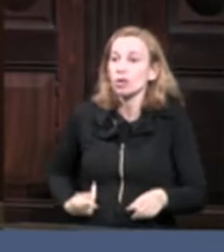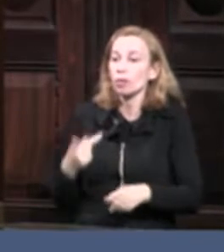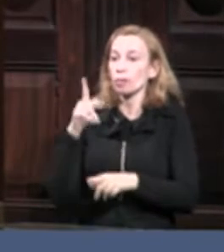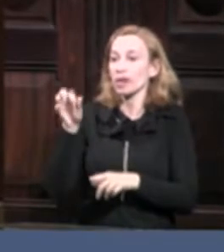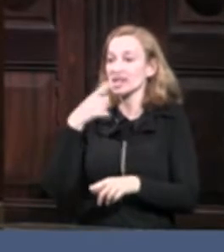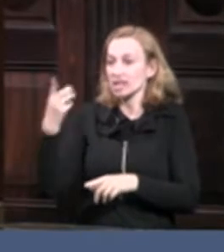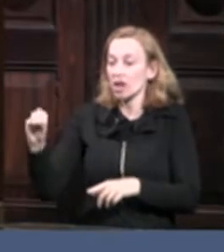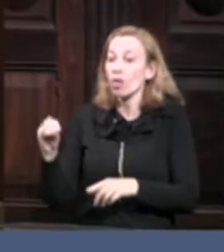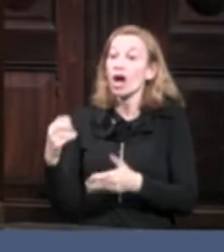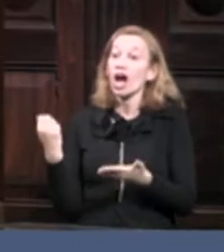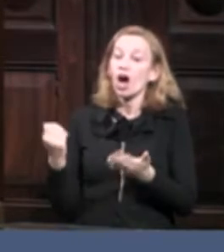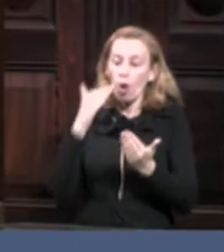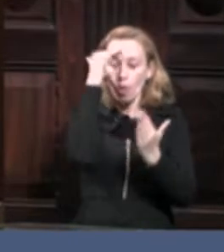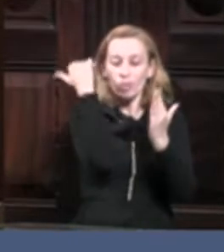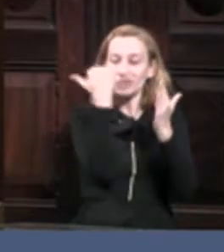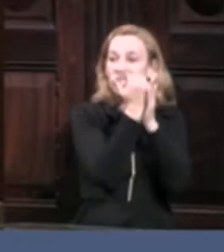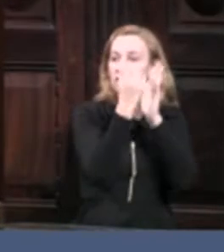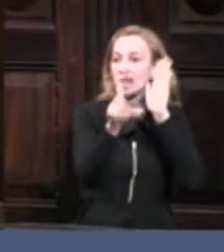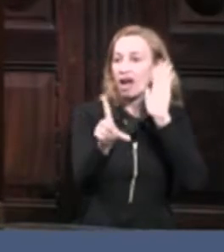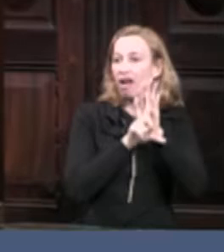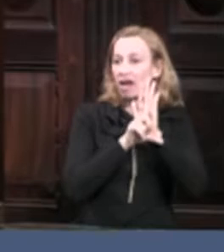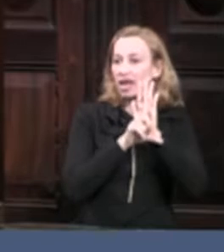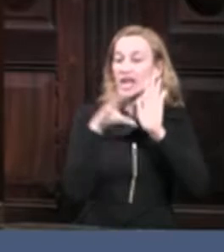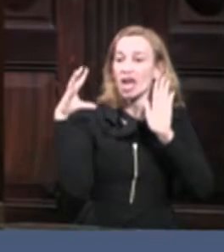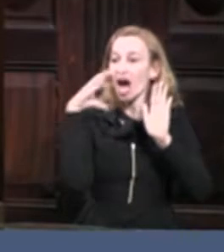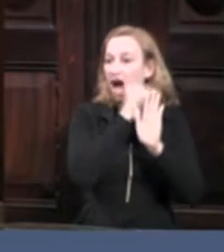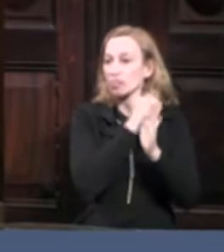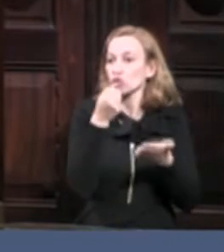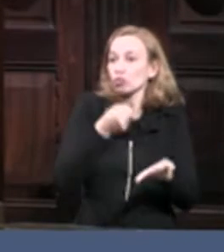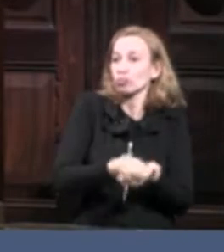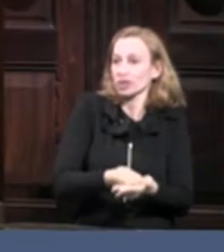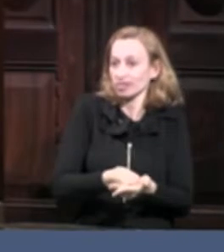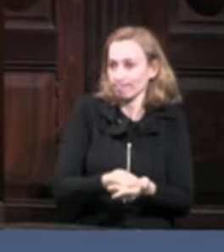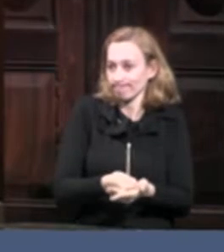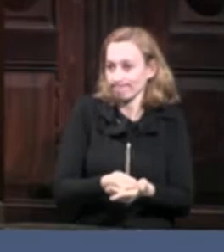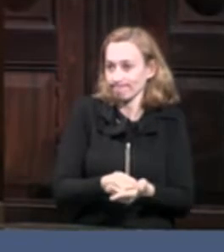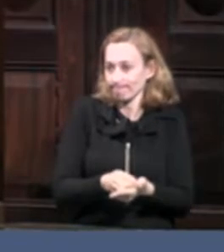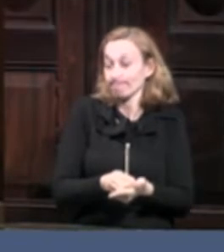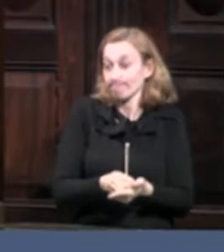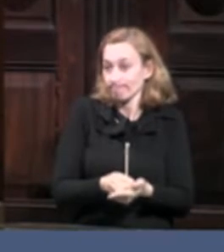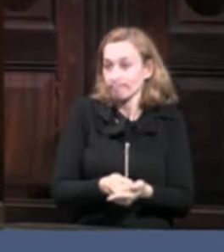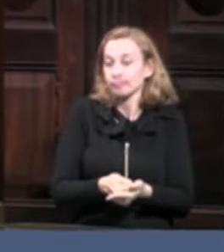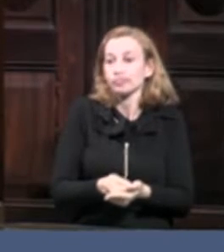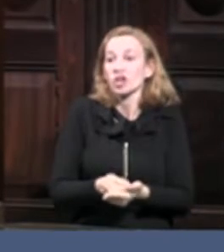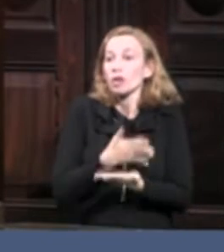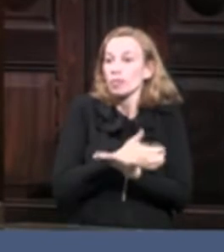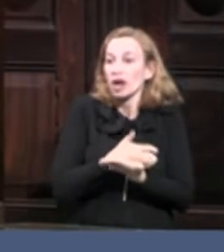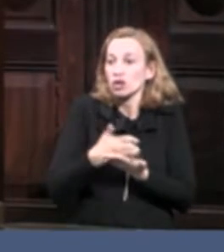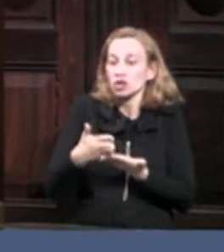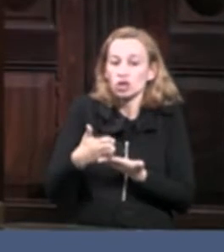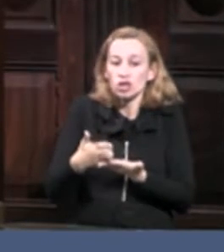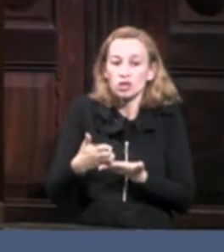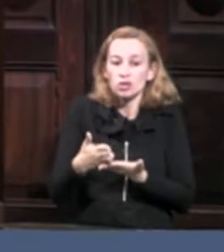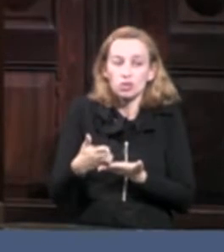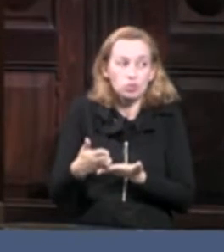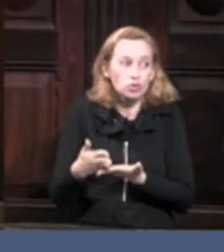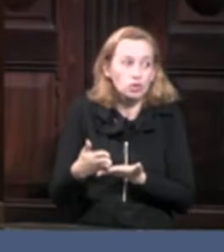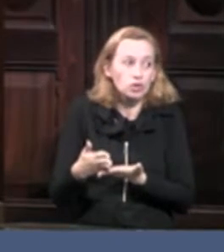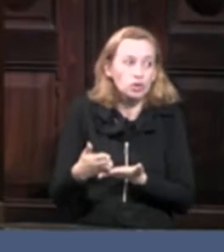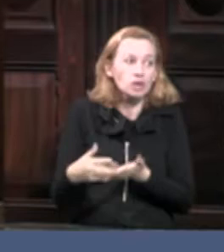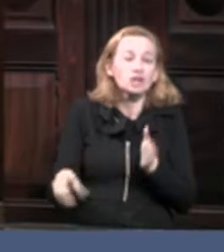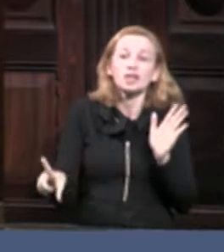lei em vigor e estabelecerem imediatamente um cronograma para o início do funcionamento da